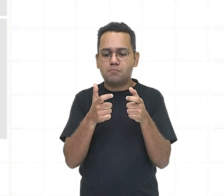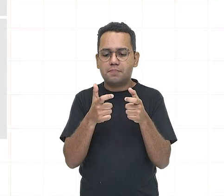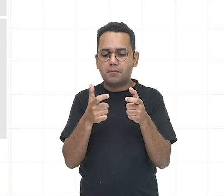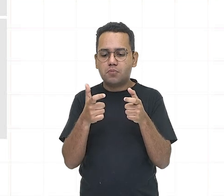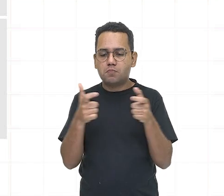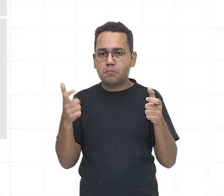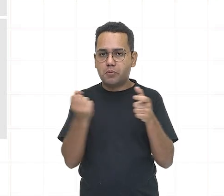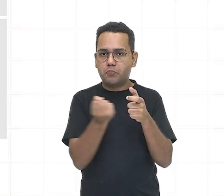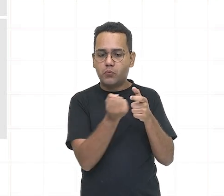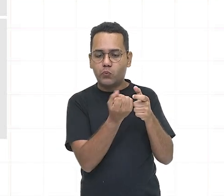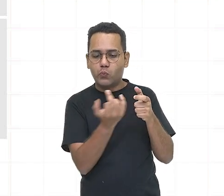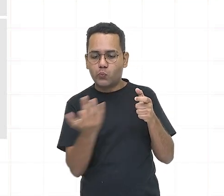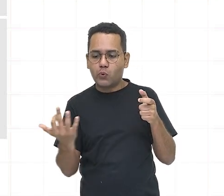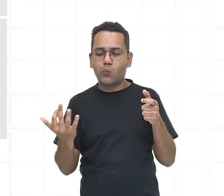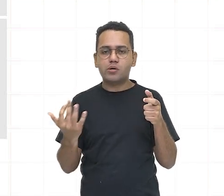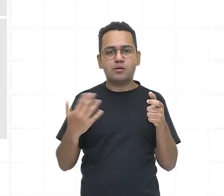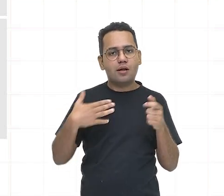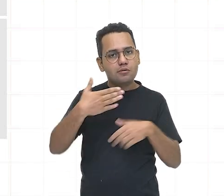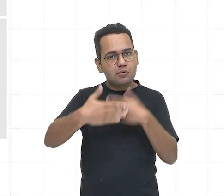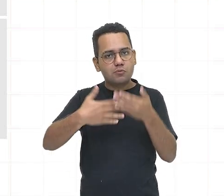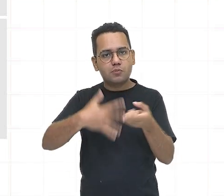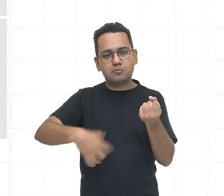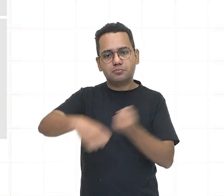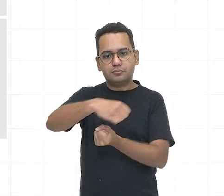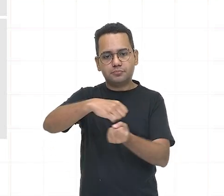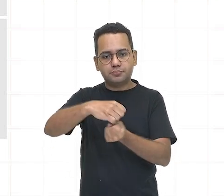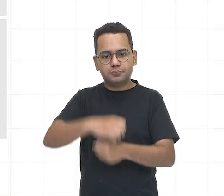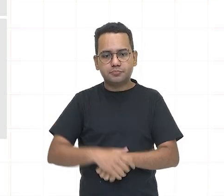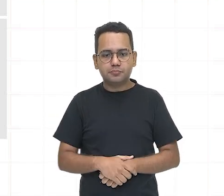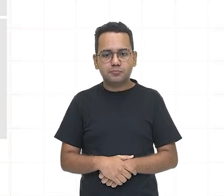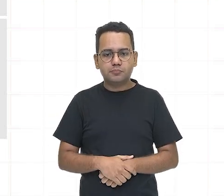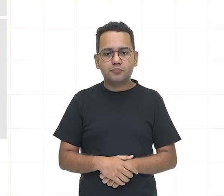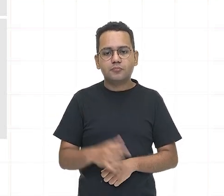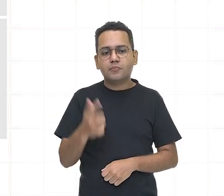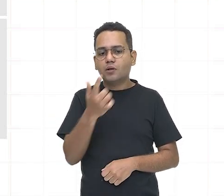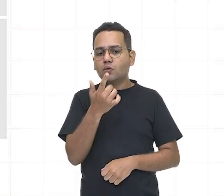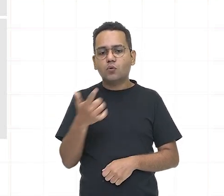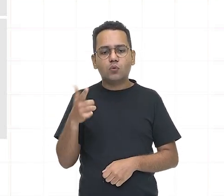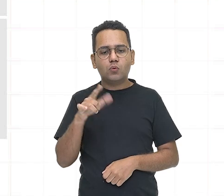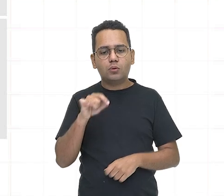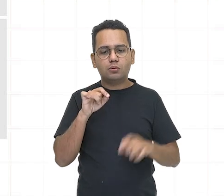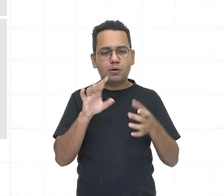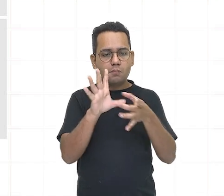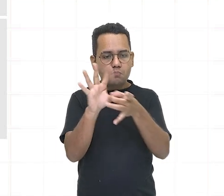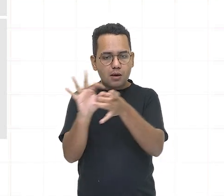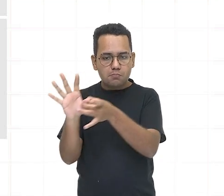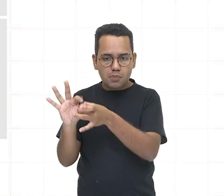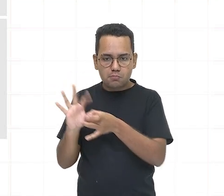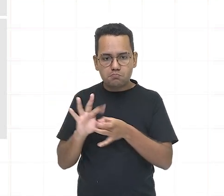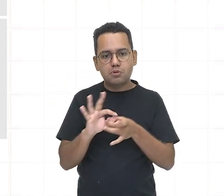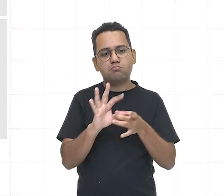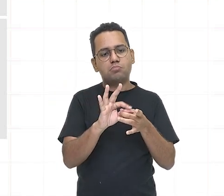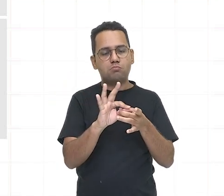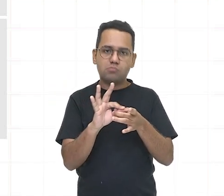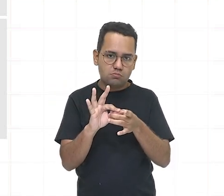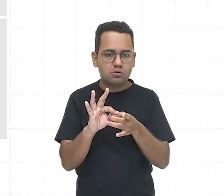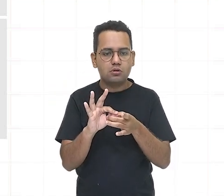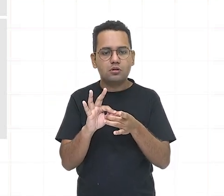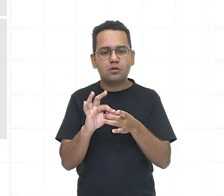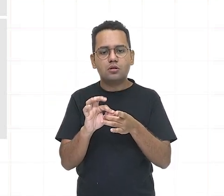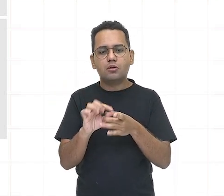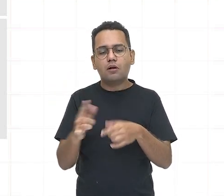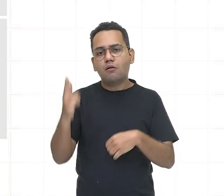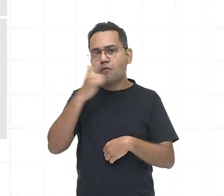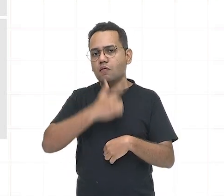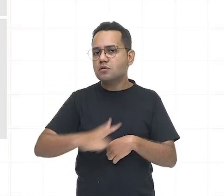nesses aspectos de sustentabilidade, e as redes inteligentes que vão ser essenciais para o quê? Para alcançar